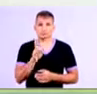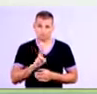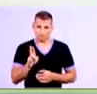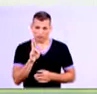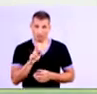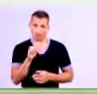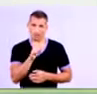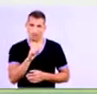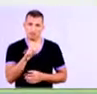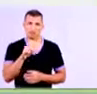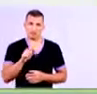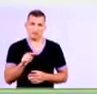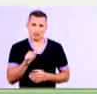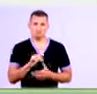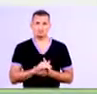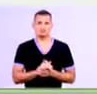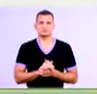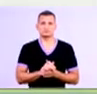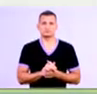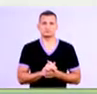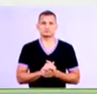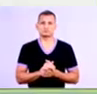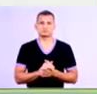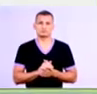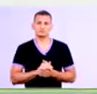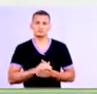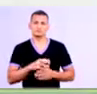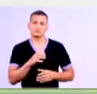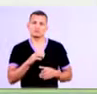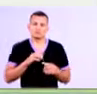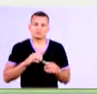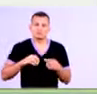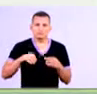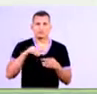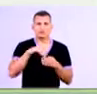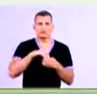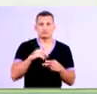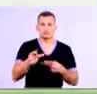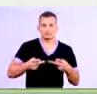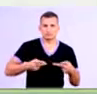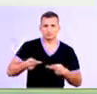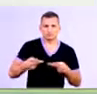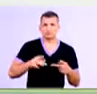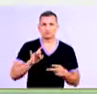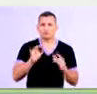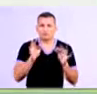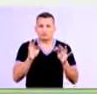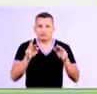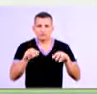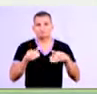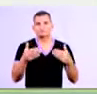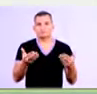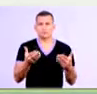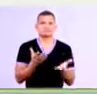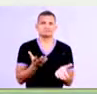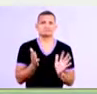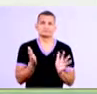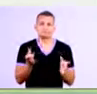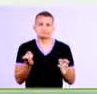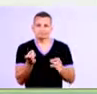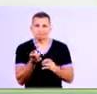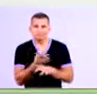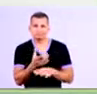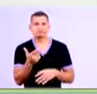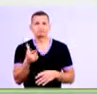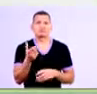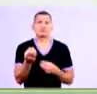envolvido apenas no final do processo todo. E aí a coisa já está feita e já não tem mais como